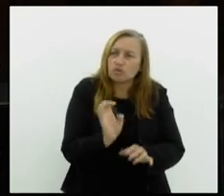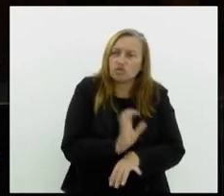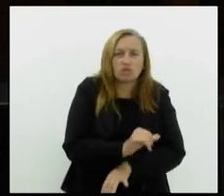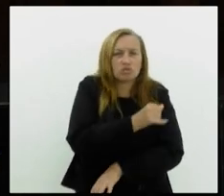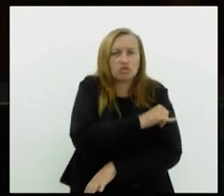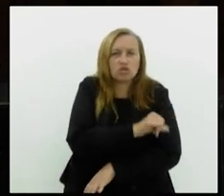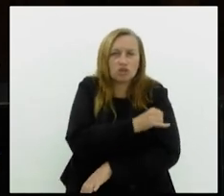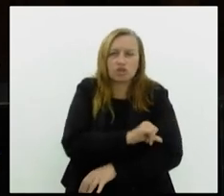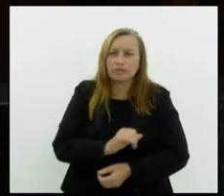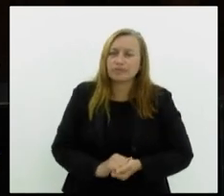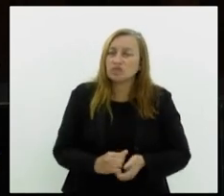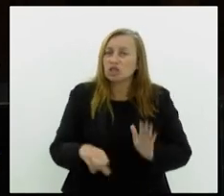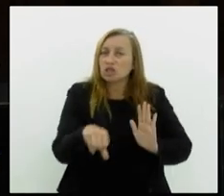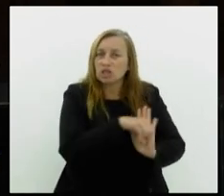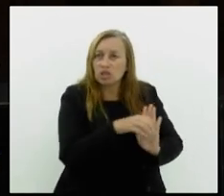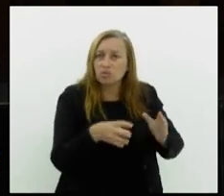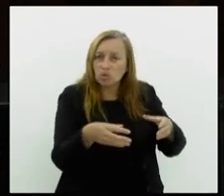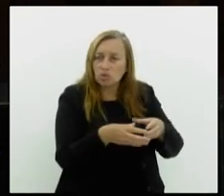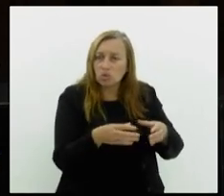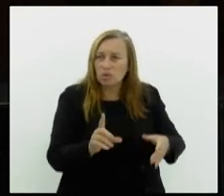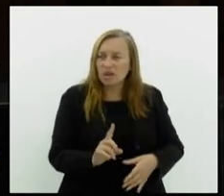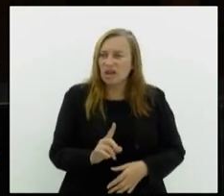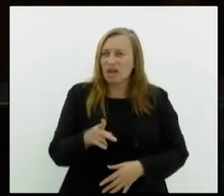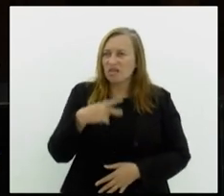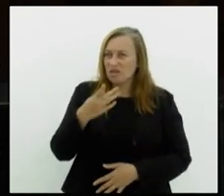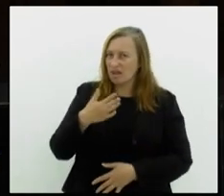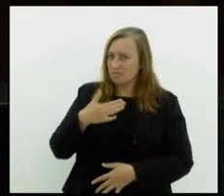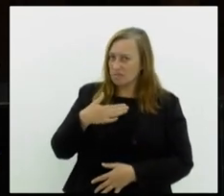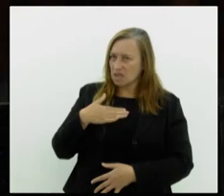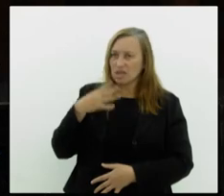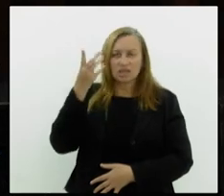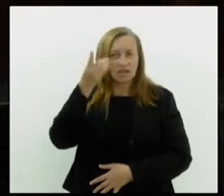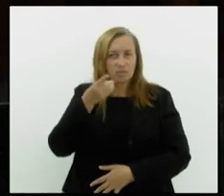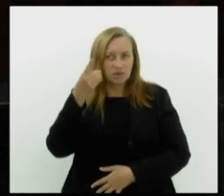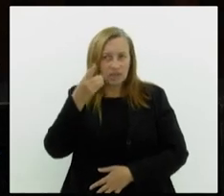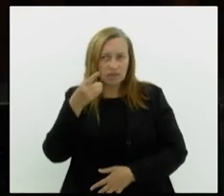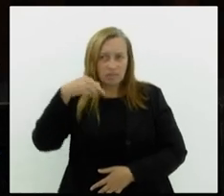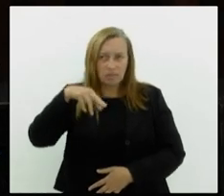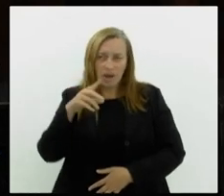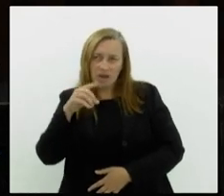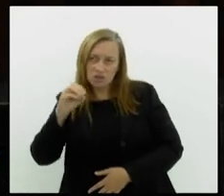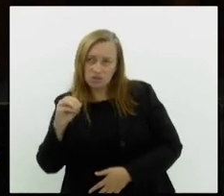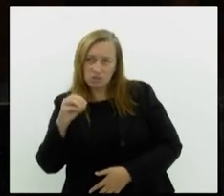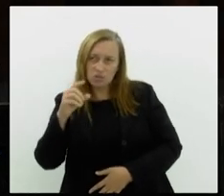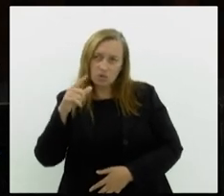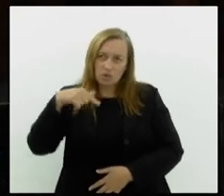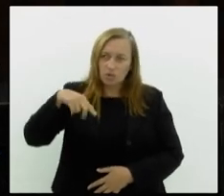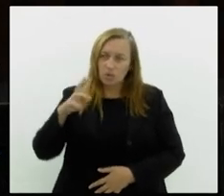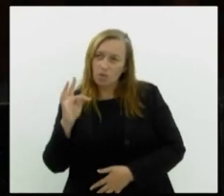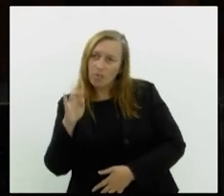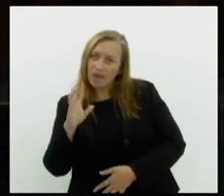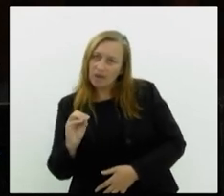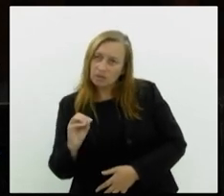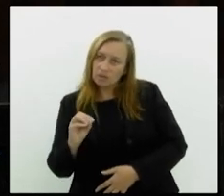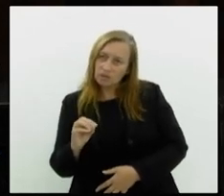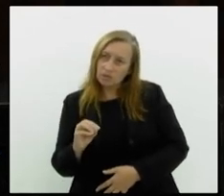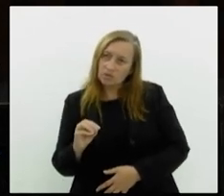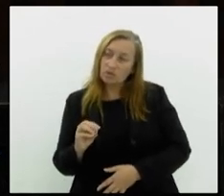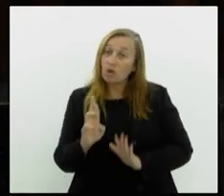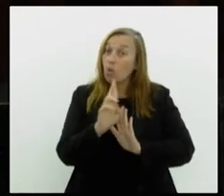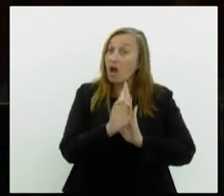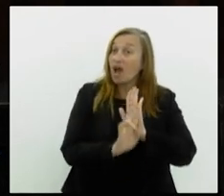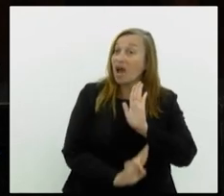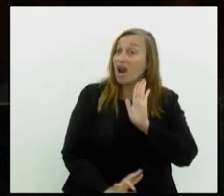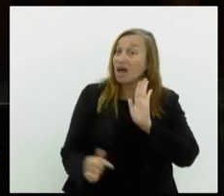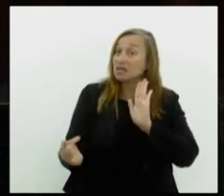Janeiro. As palavras não são minhas, deputado Márcio Galberto. As palavras advêm de um relatório